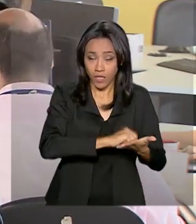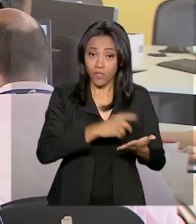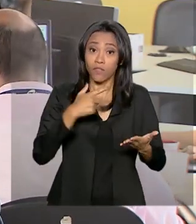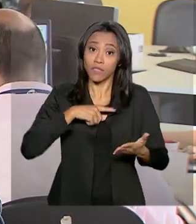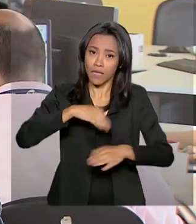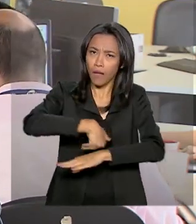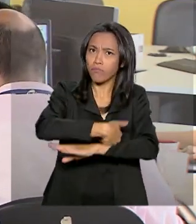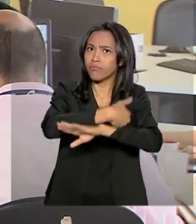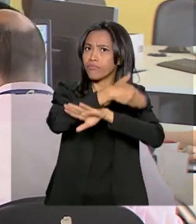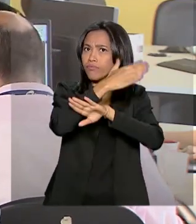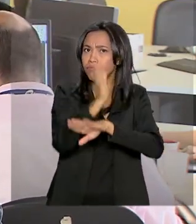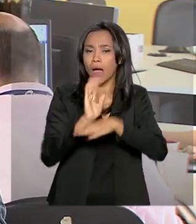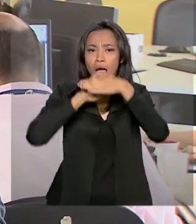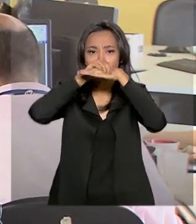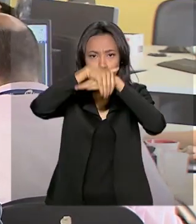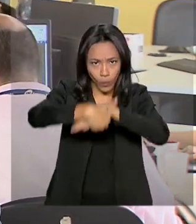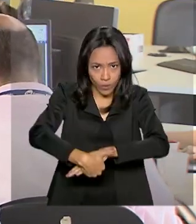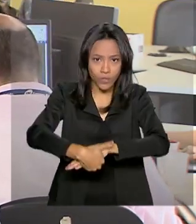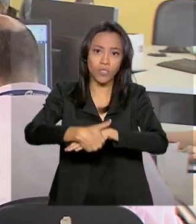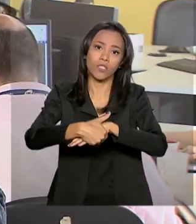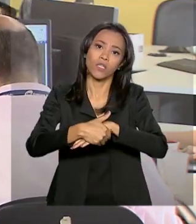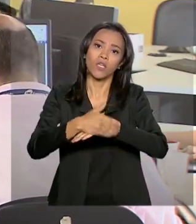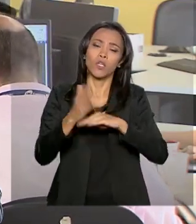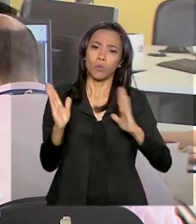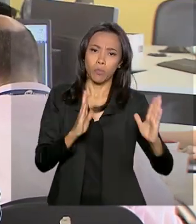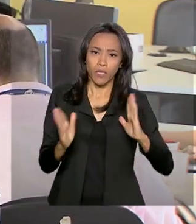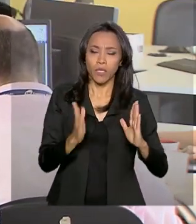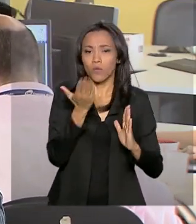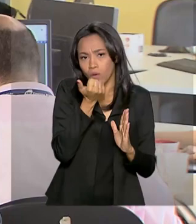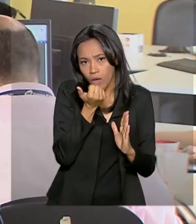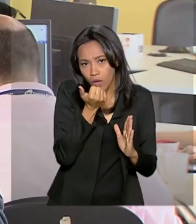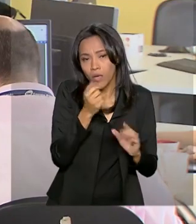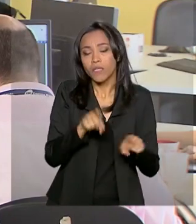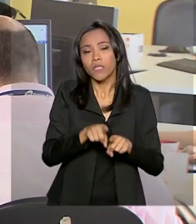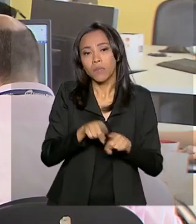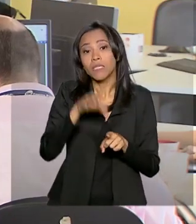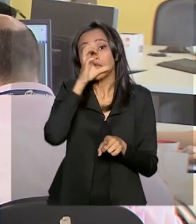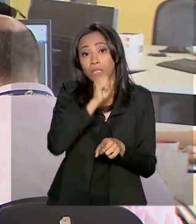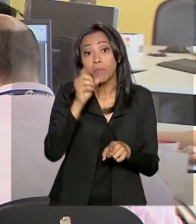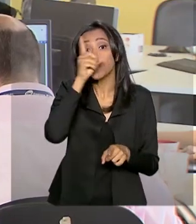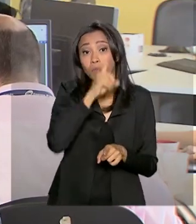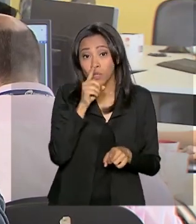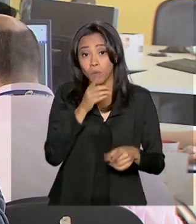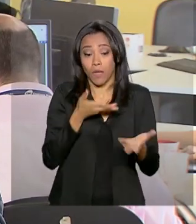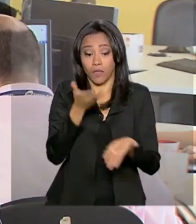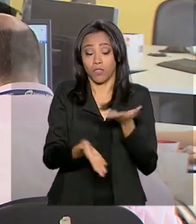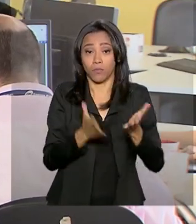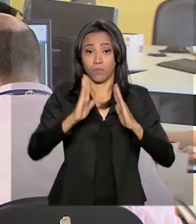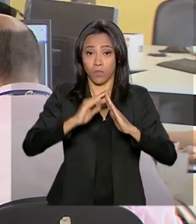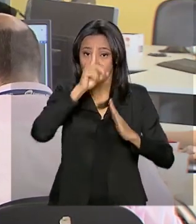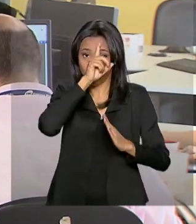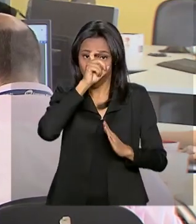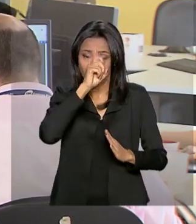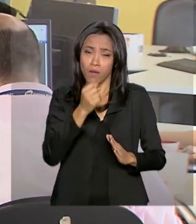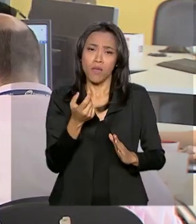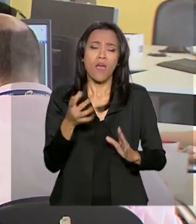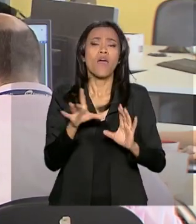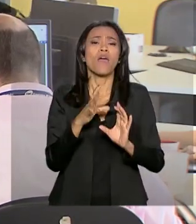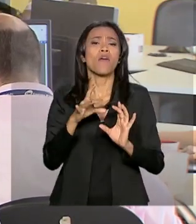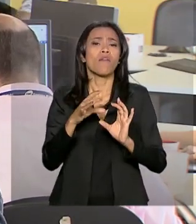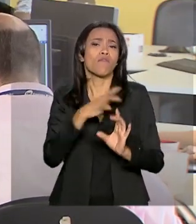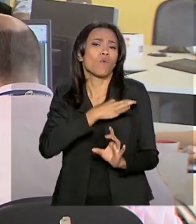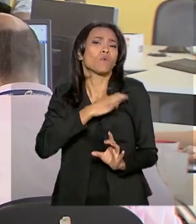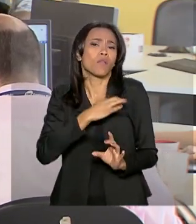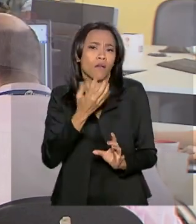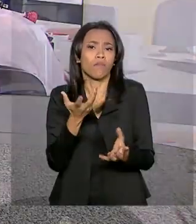período da noite, durante o horário de almoço e opcionalmente aos fins de semana. A adesão ao programa é voluntária,